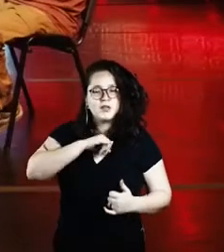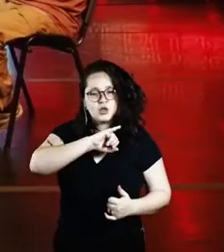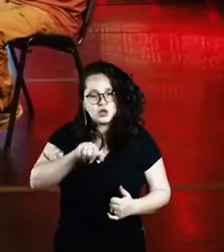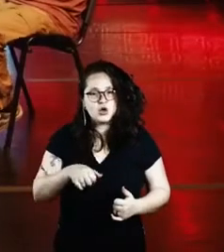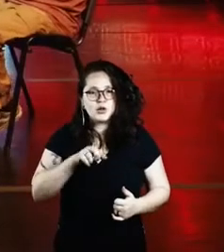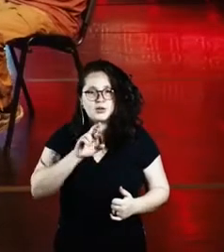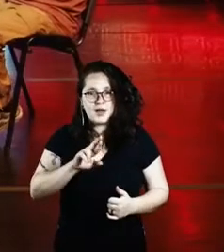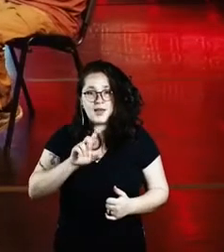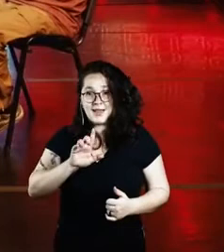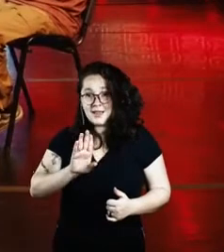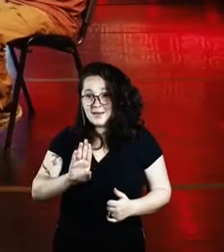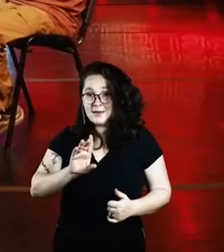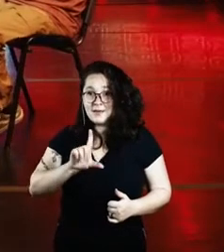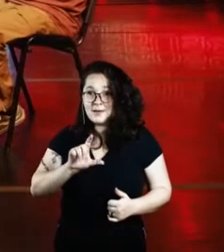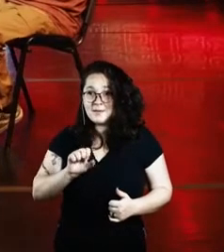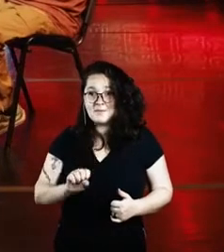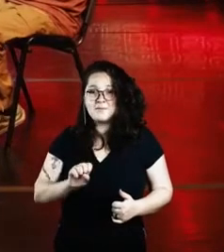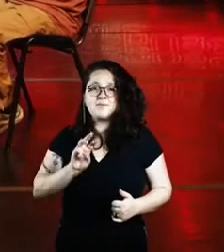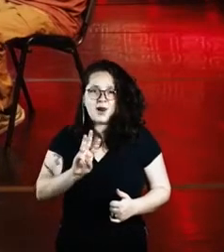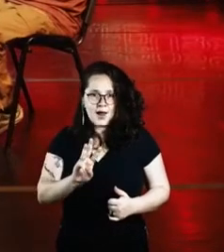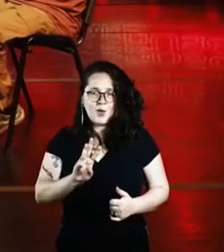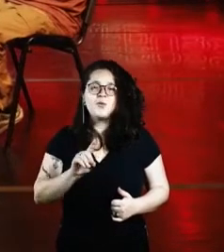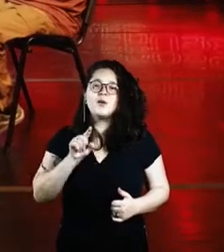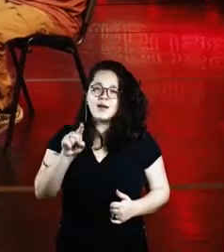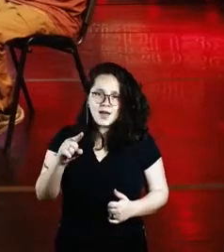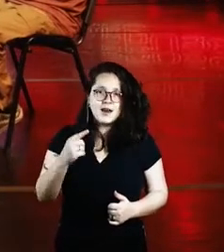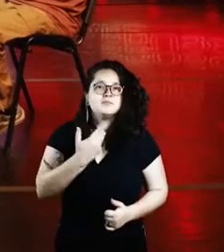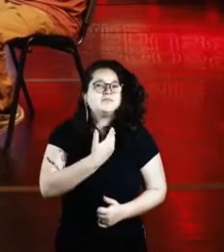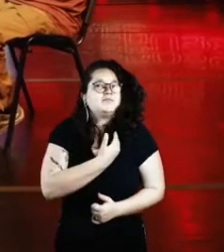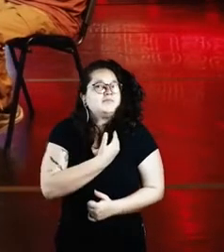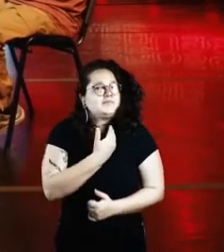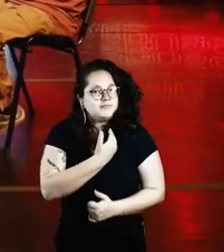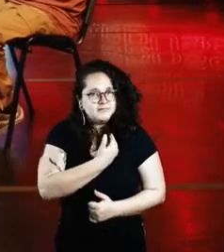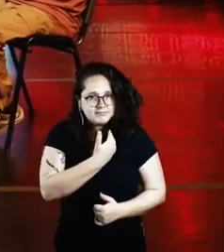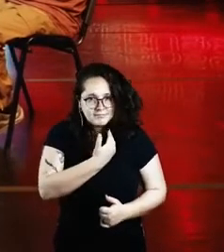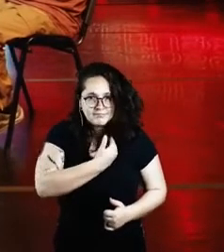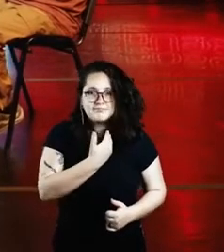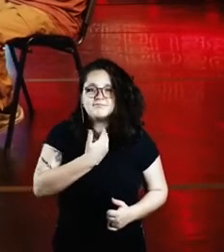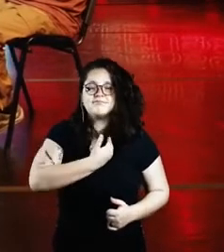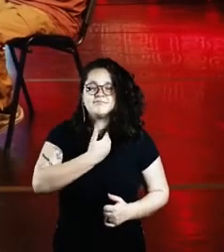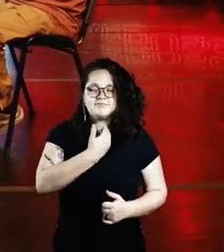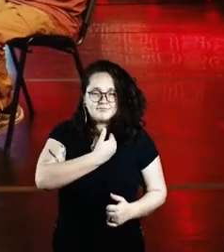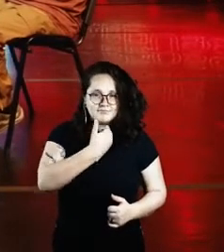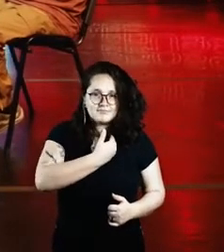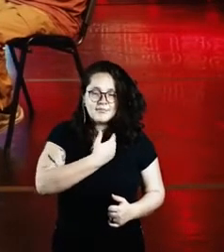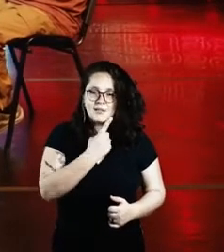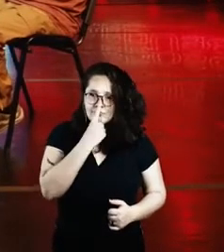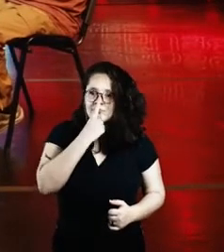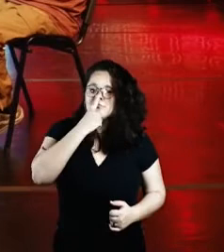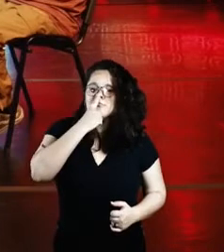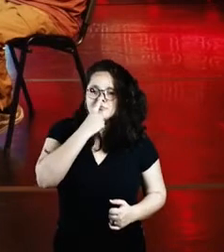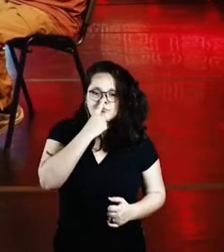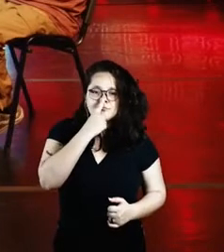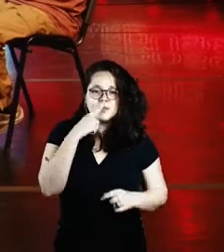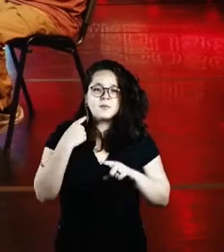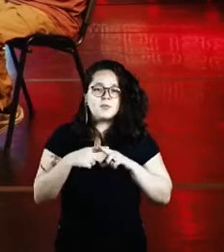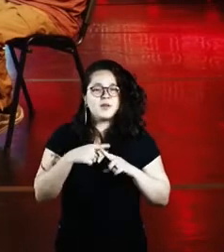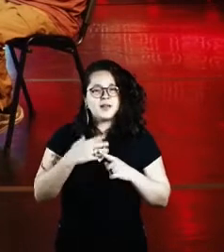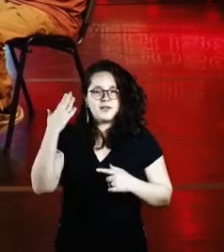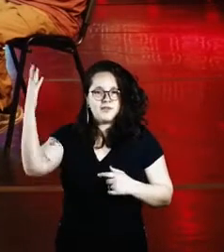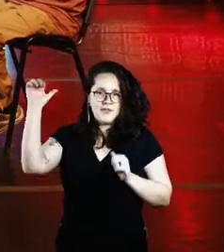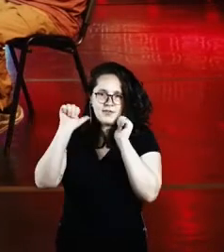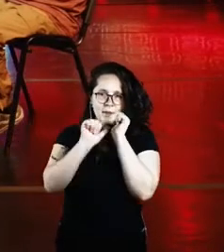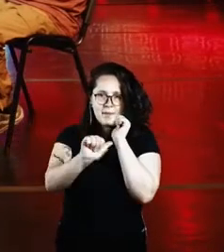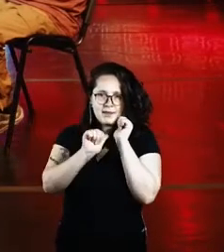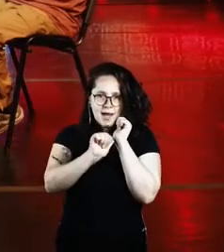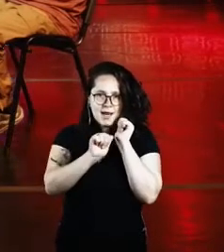o Blau, né? O Blau virou nosso amigo, né, Crim? O Blau virou assim, nosso amigo assim, né, meu? Porque a gente frequentava. O Blau morava lá na Vila Madalena, né, naquela